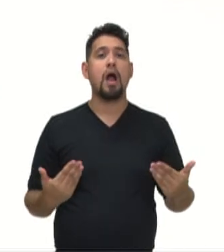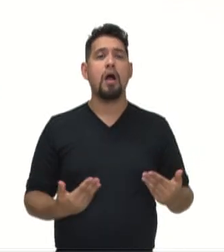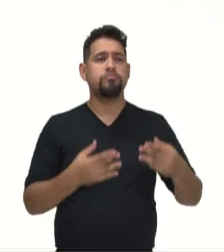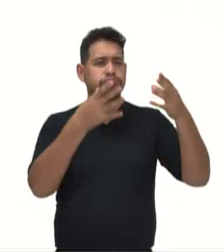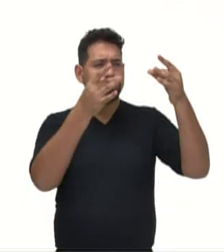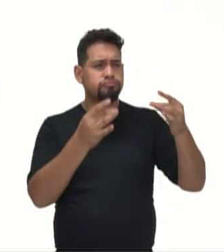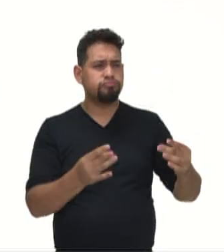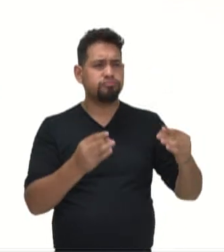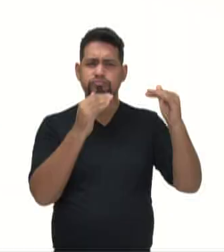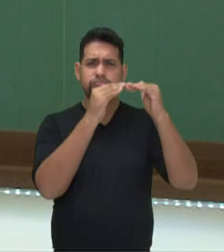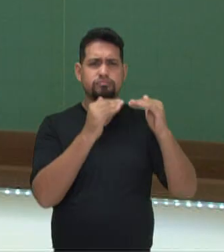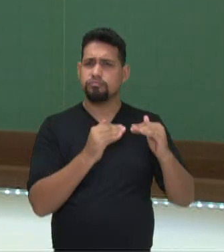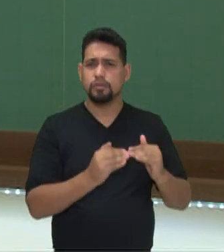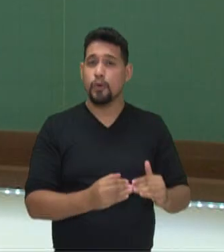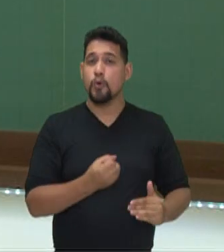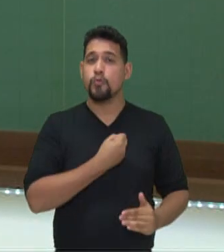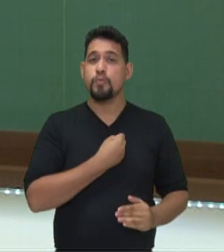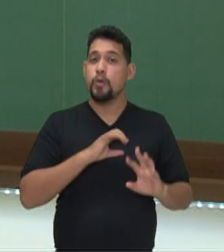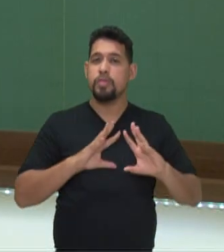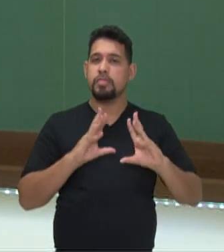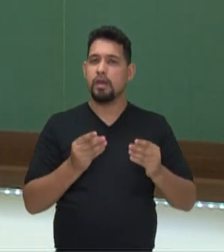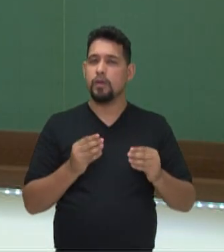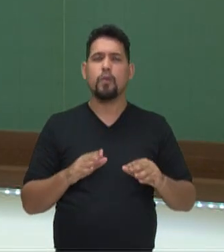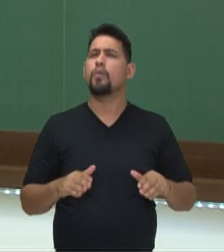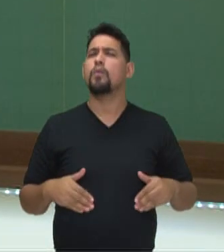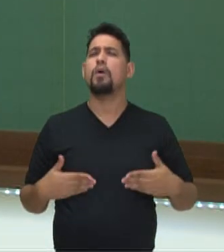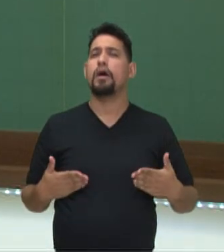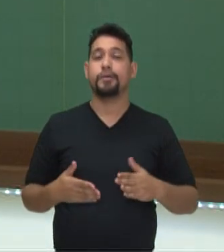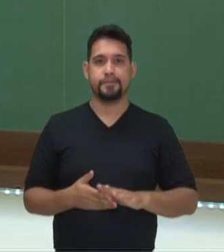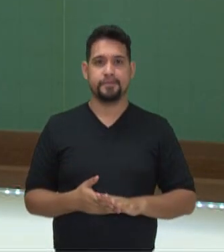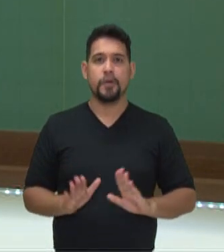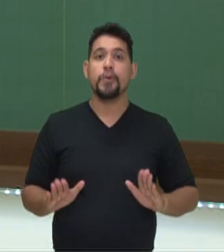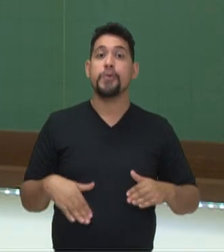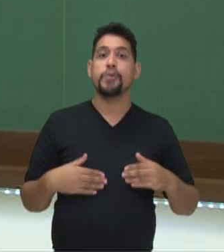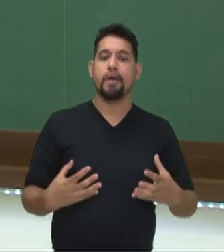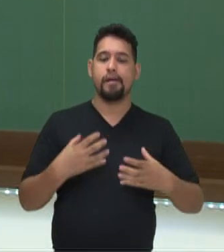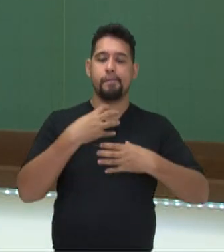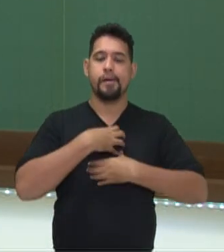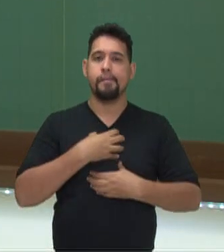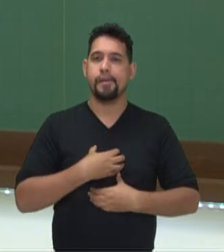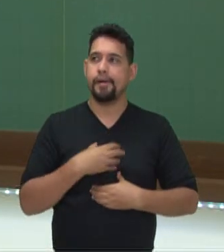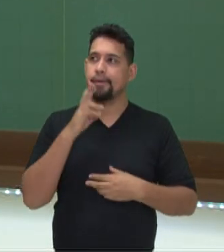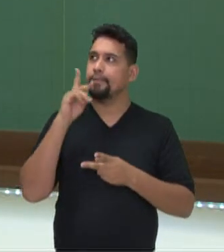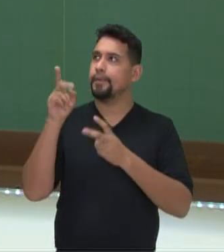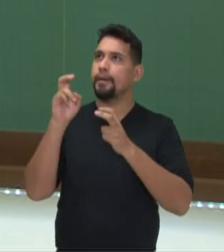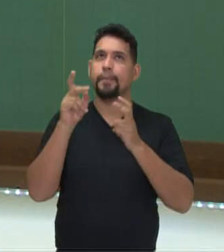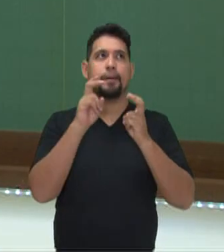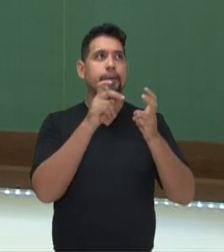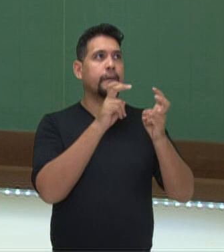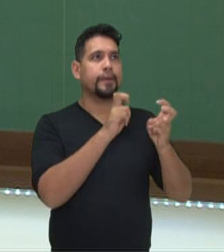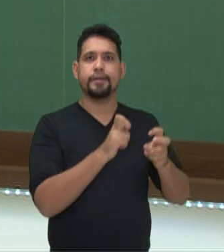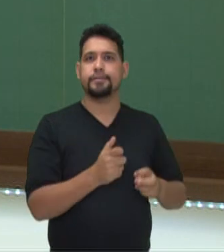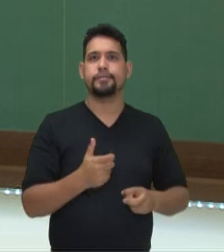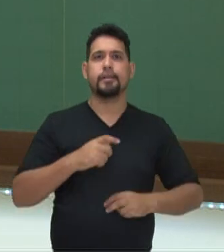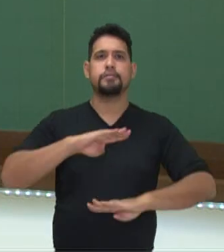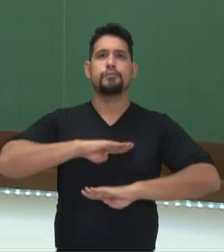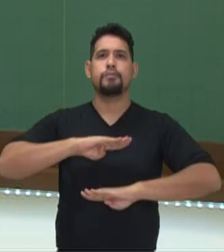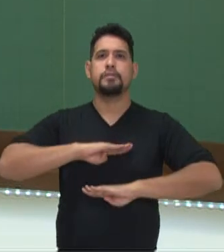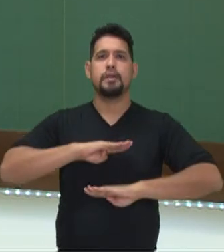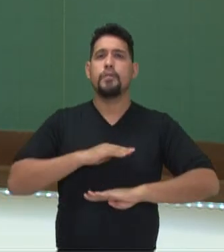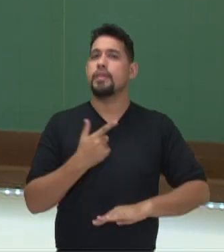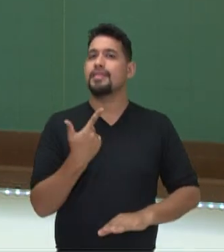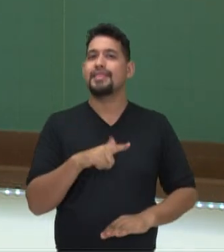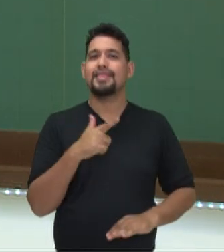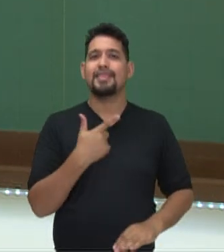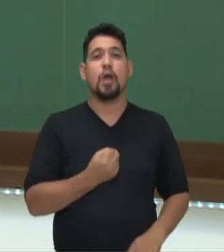são números inteiros. Ou seja, quais dessas situações não tem um número, não existe um